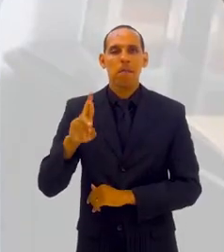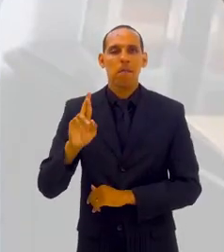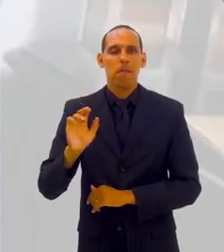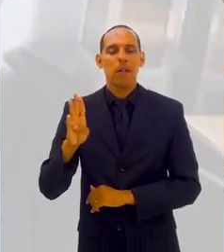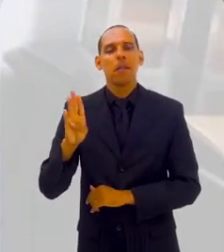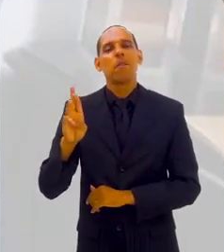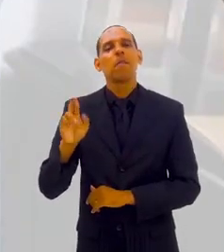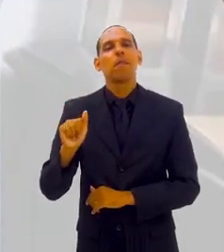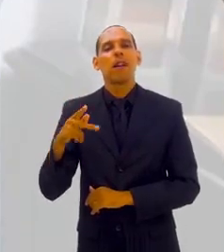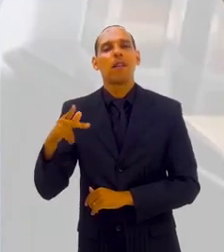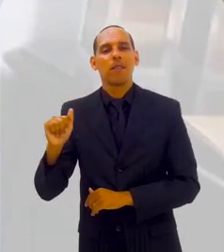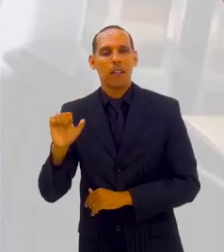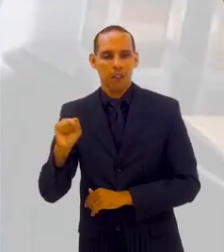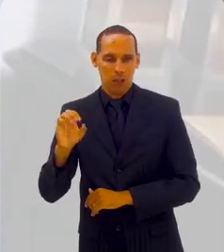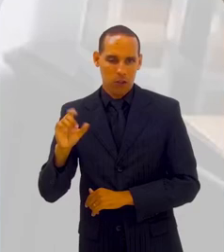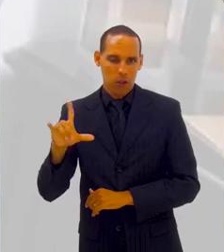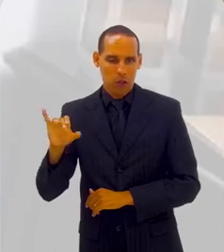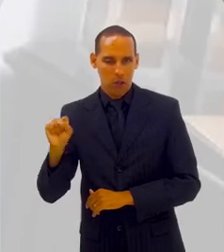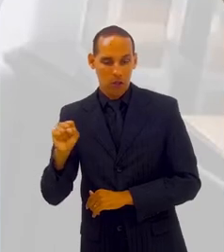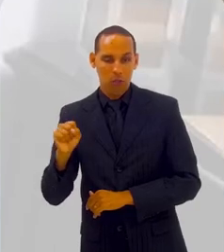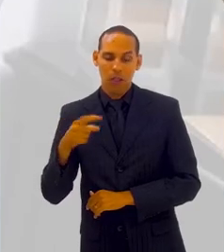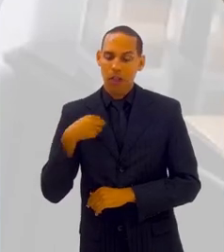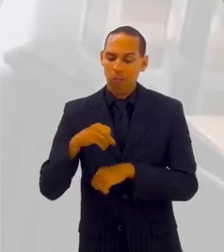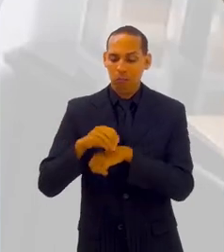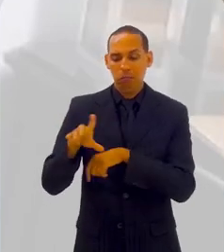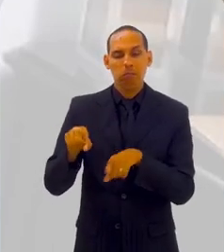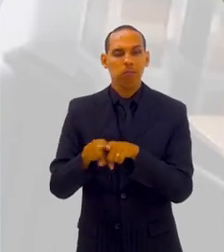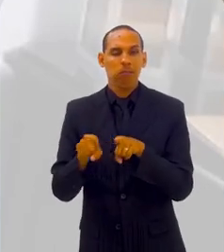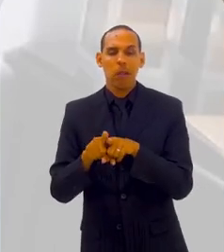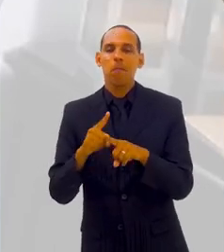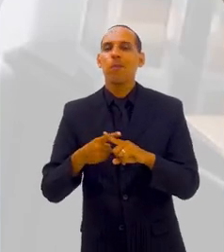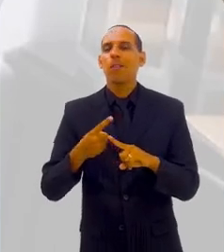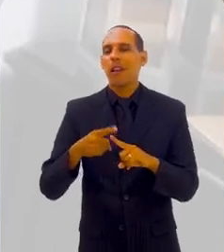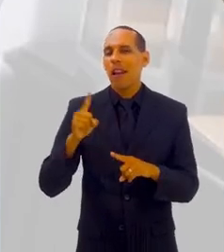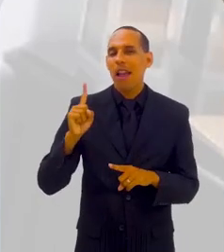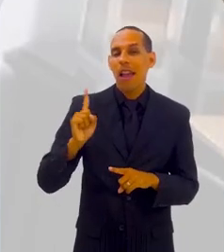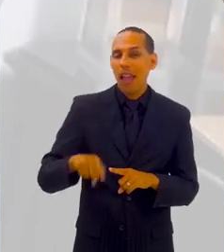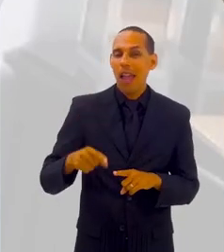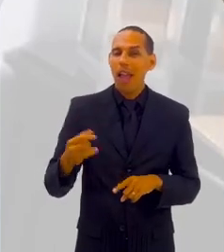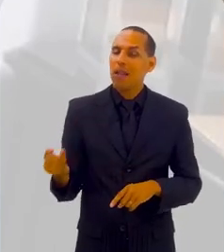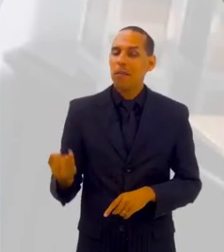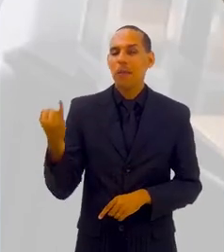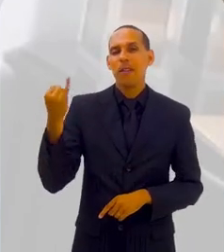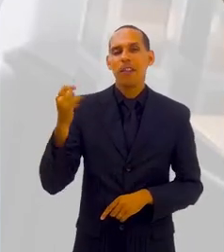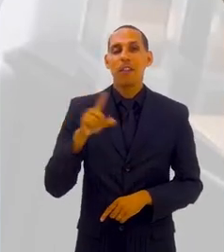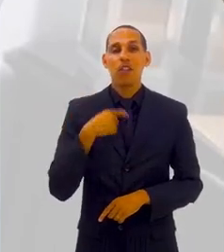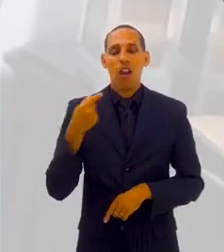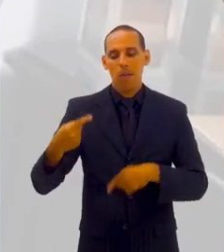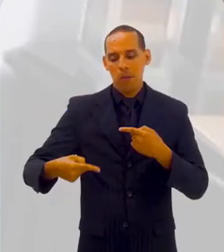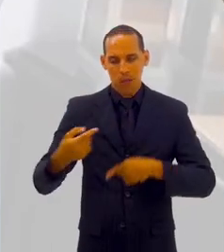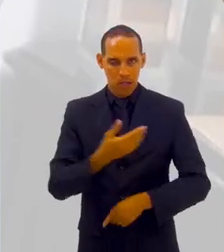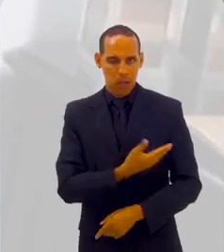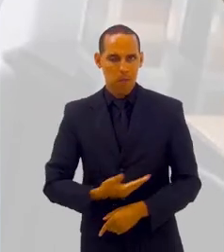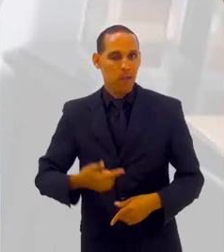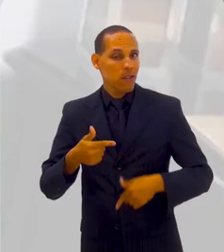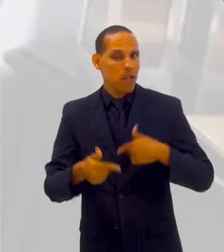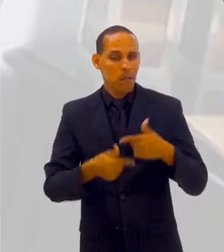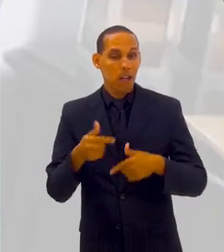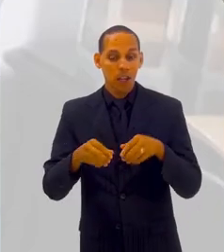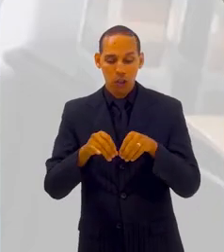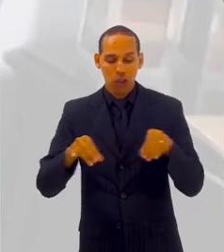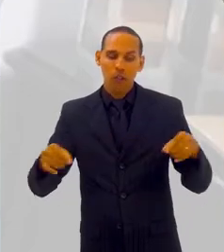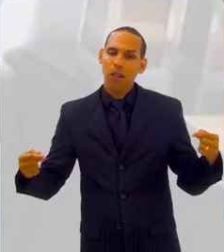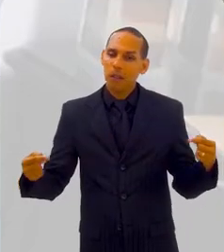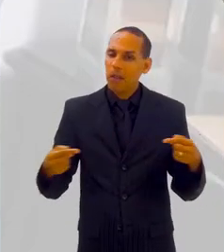indiquei, porque eu acho que é essencial, é crucial. A gente trabalha muito com políticas públicas. Pronasolos é uma